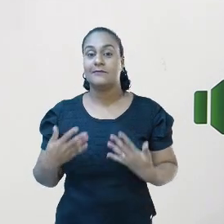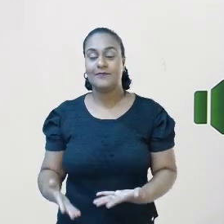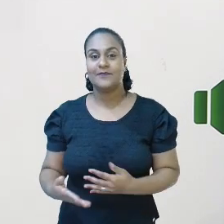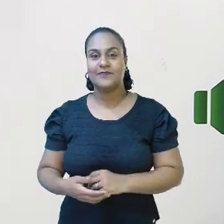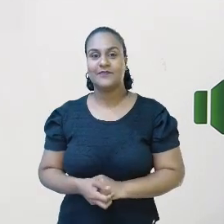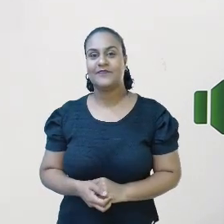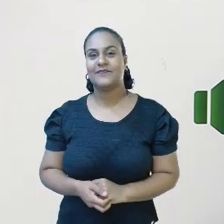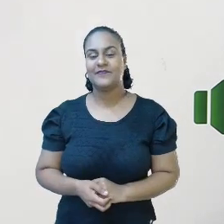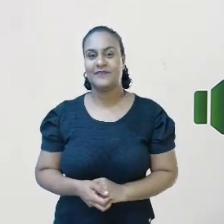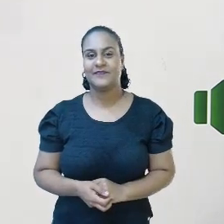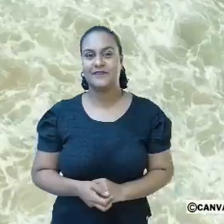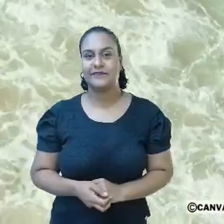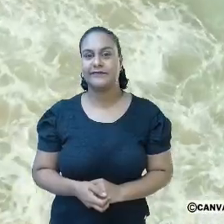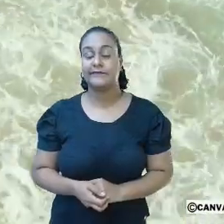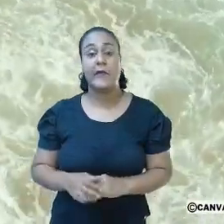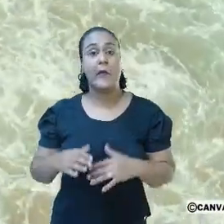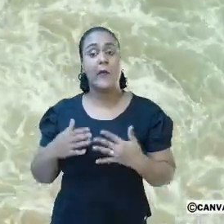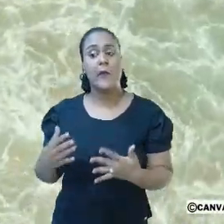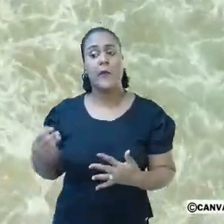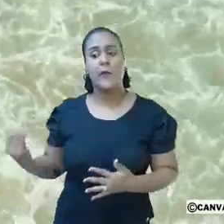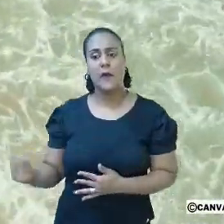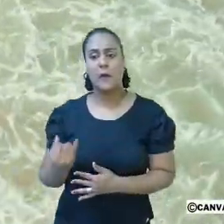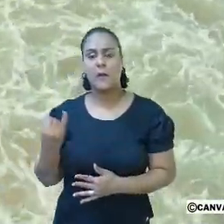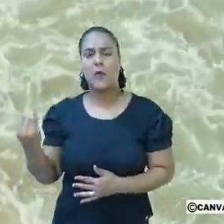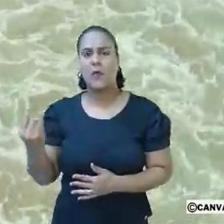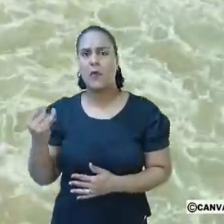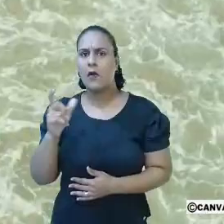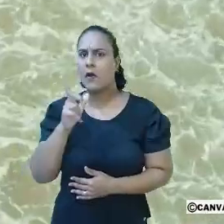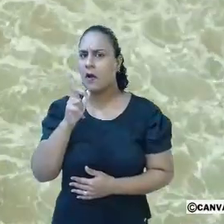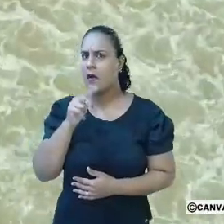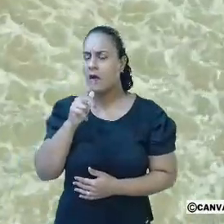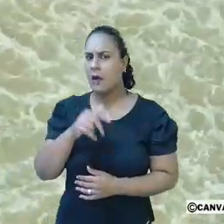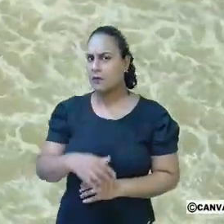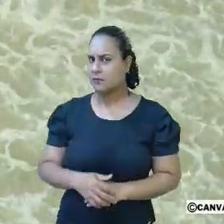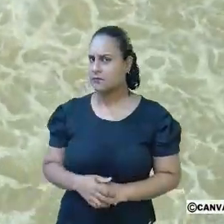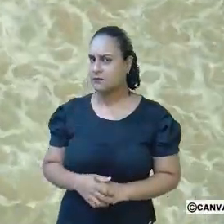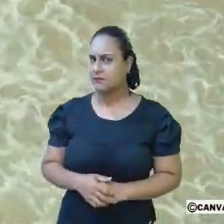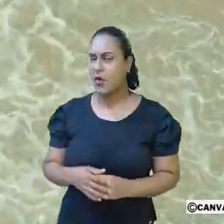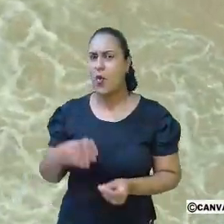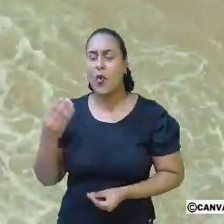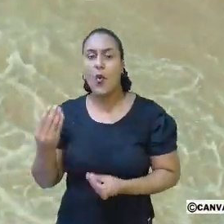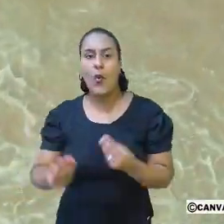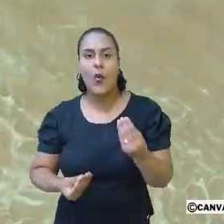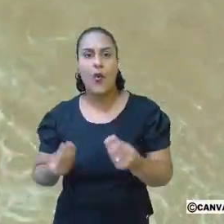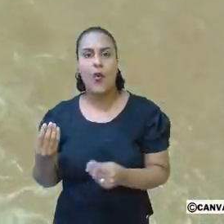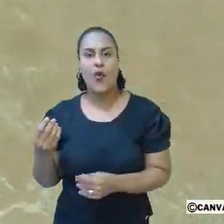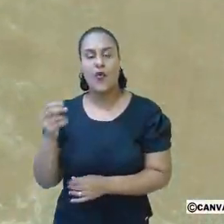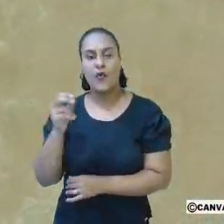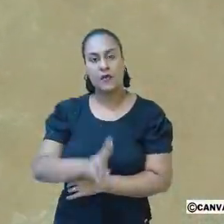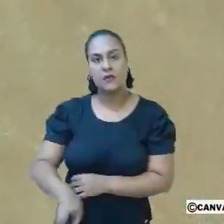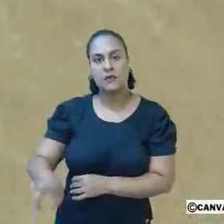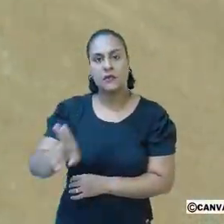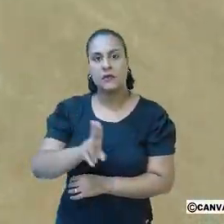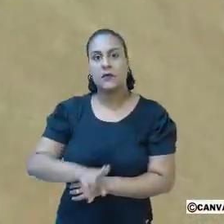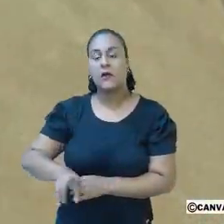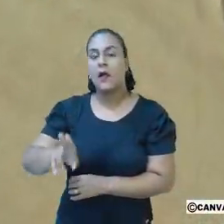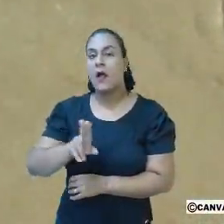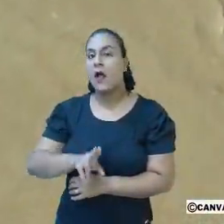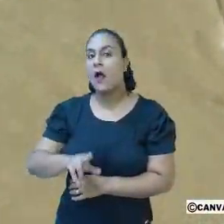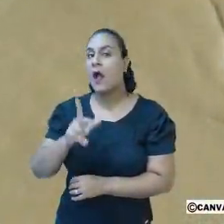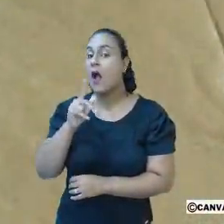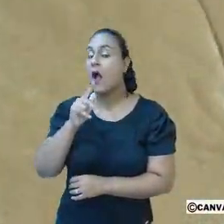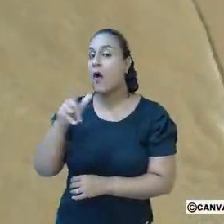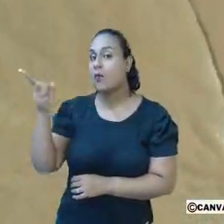disso, qual a importância da água? Como você utiliza a água no seu cotidiano?